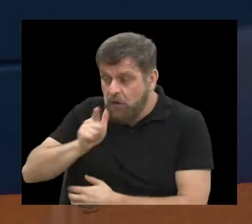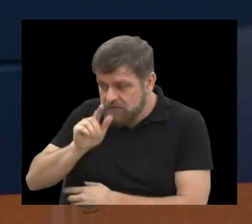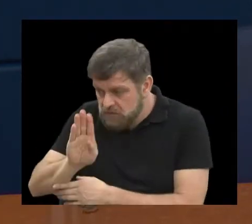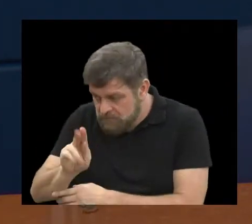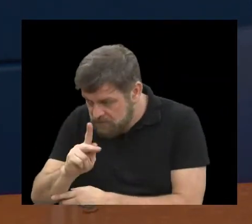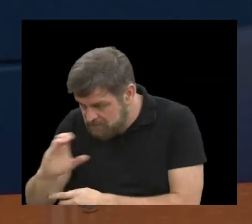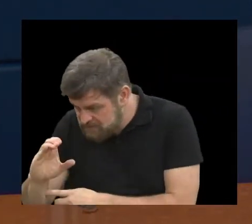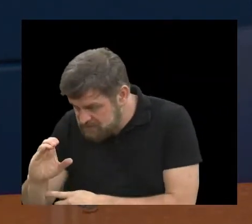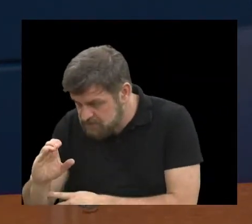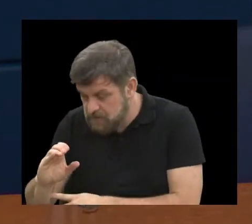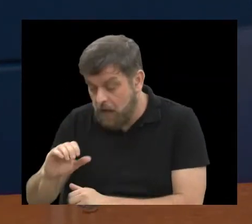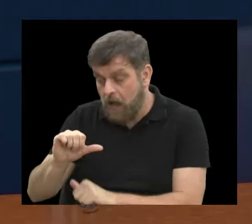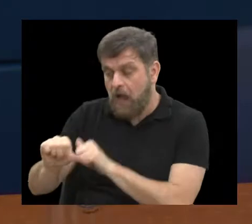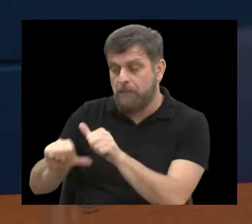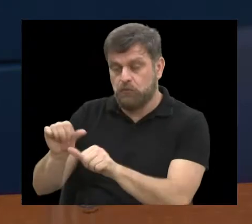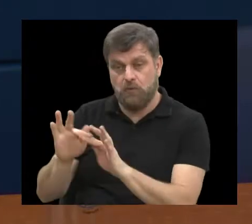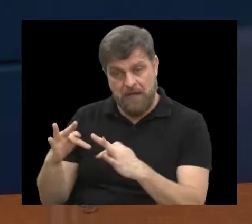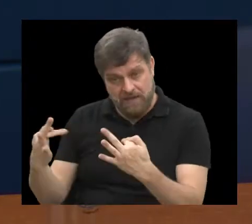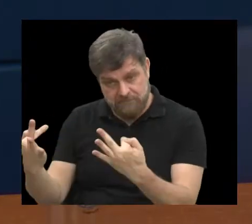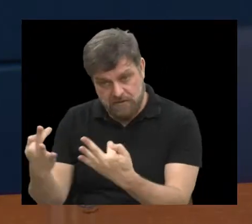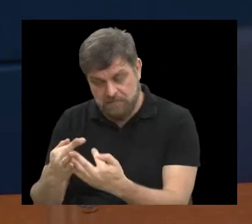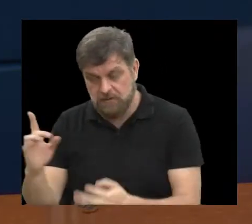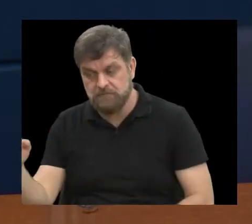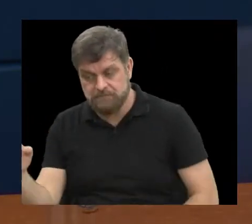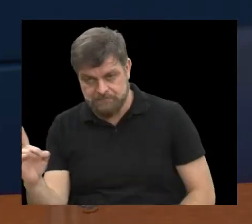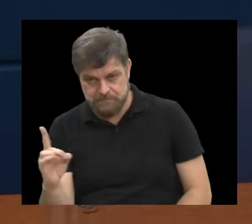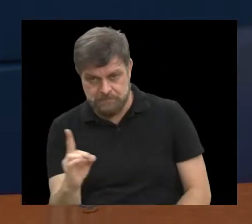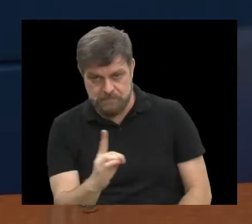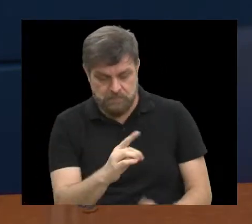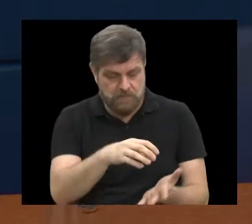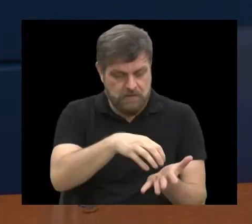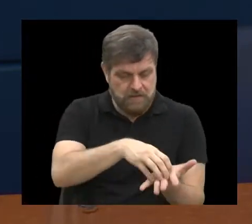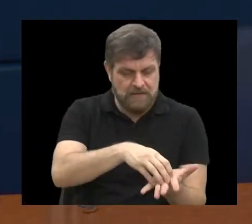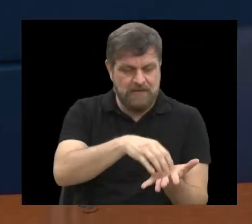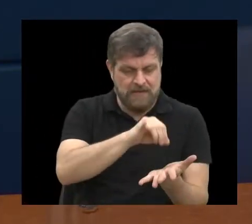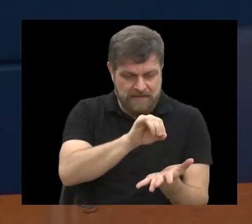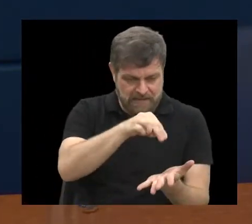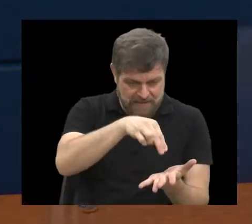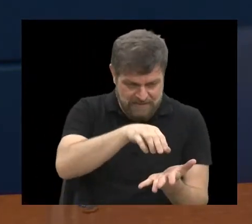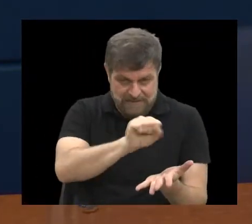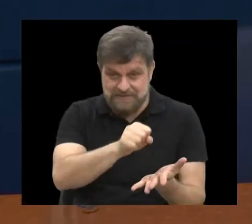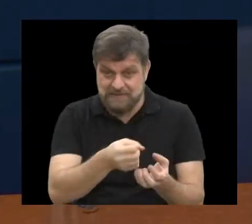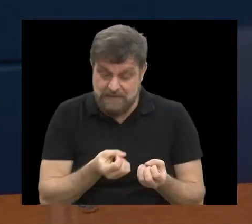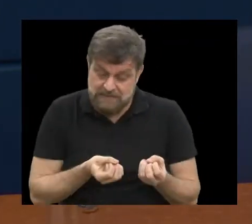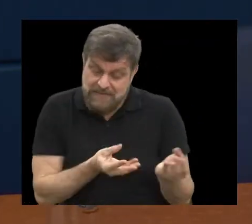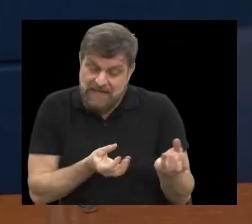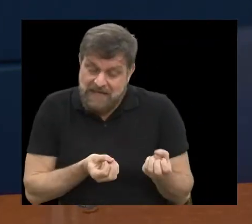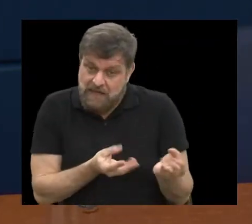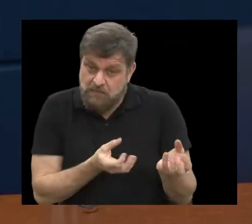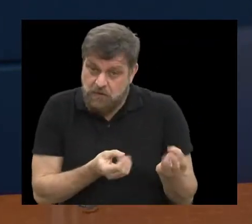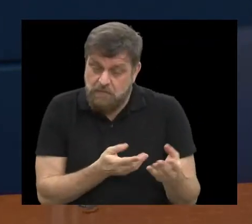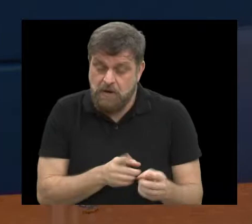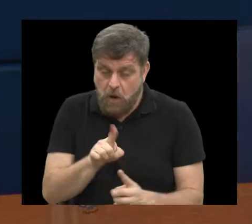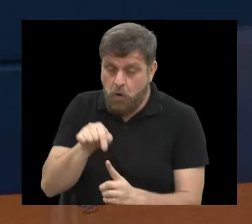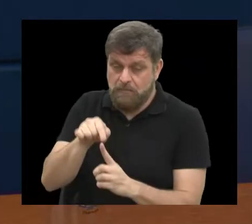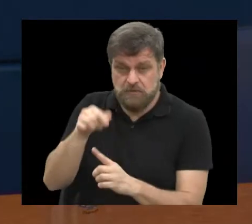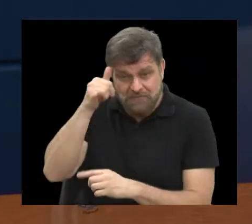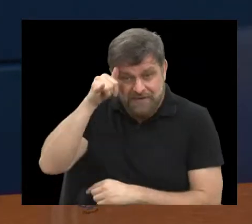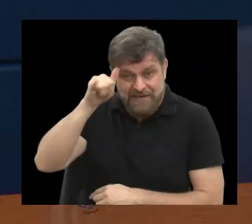benefício, a pessoa, a família deve comparecer ao INSS e informar, para evitar